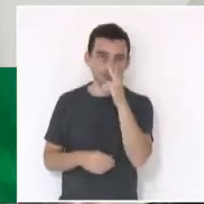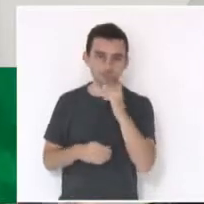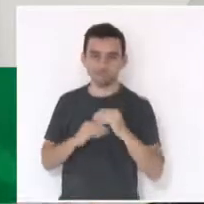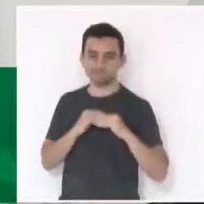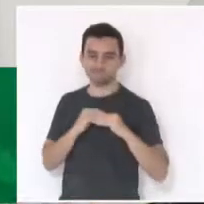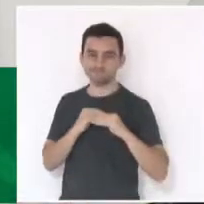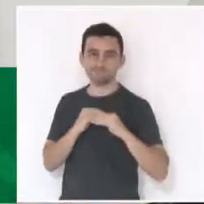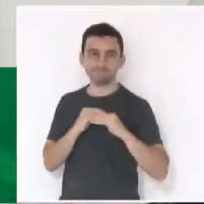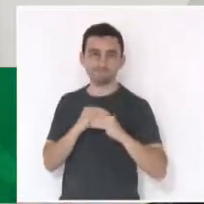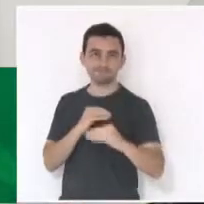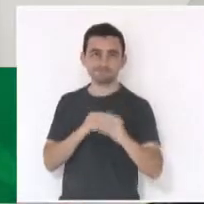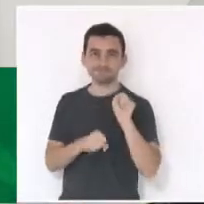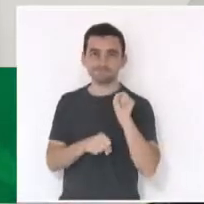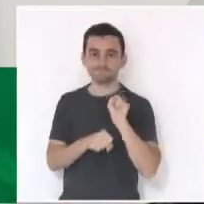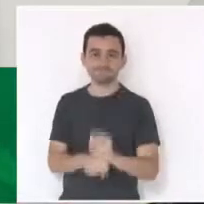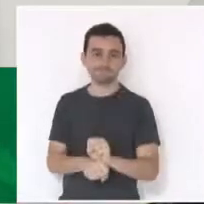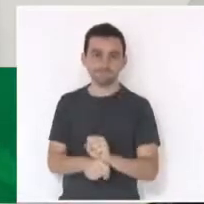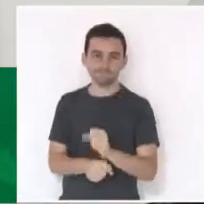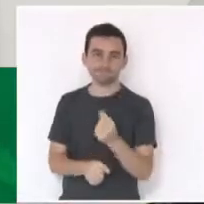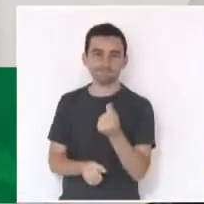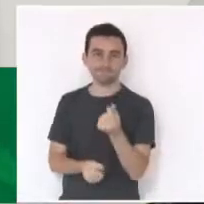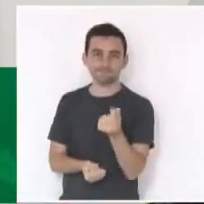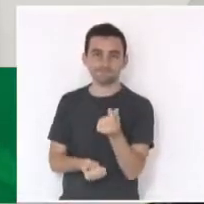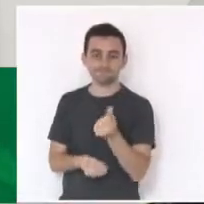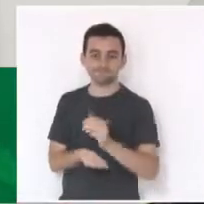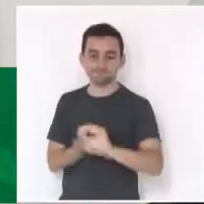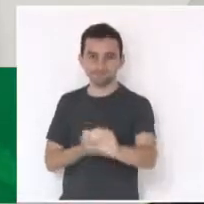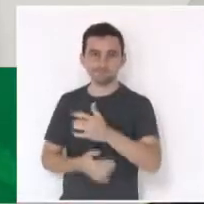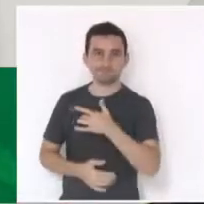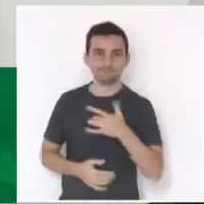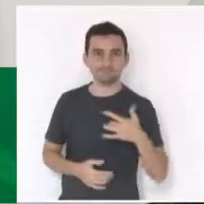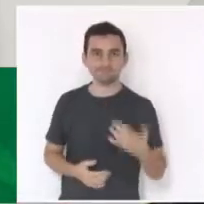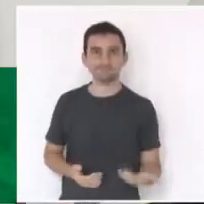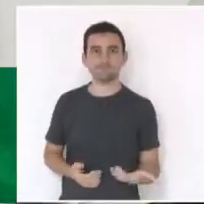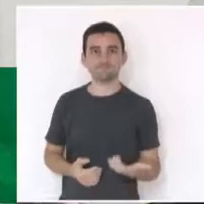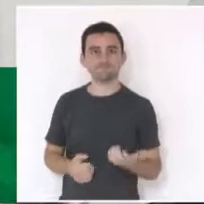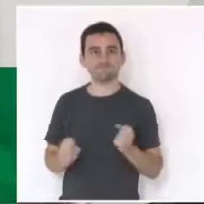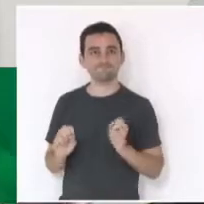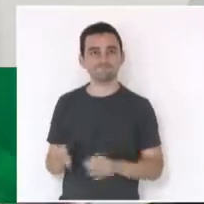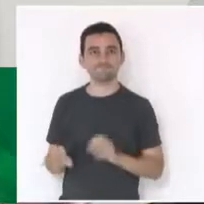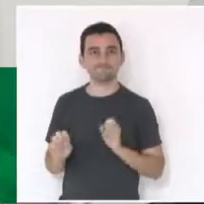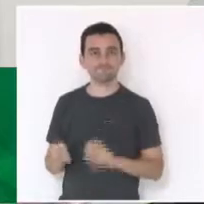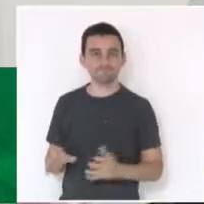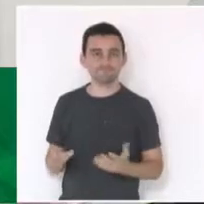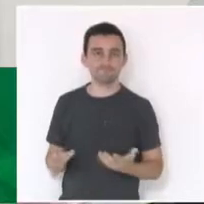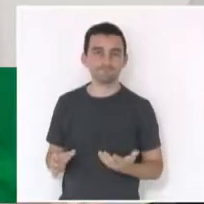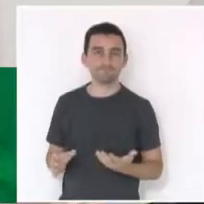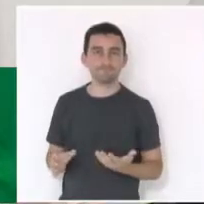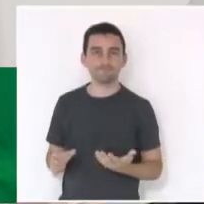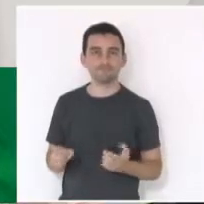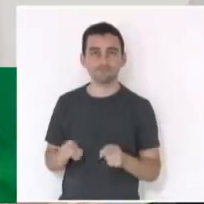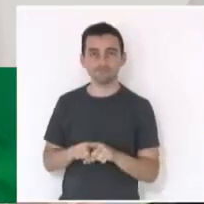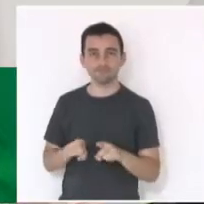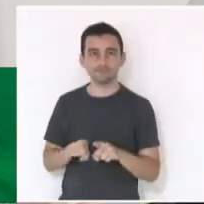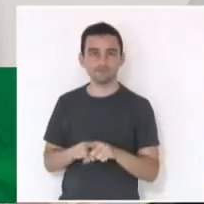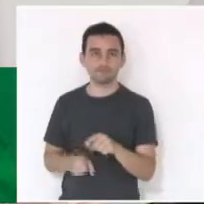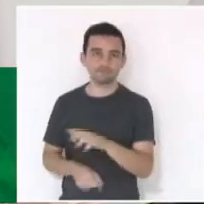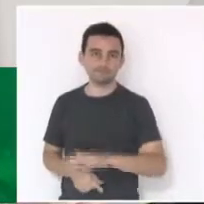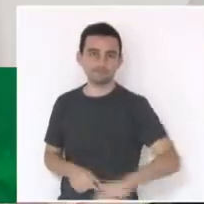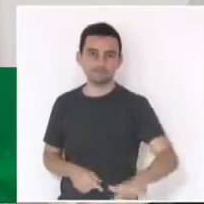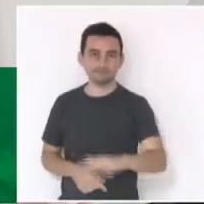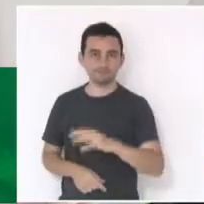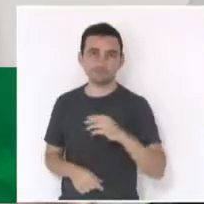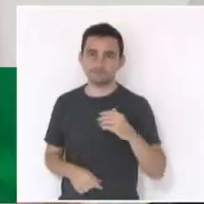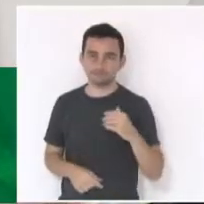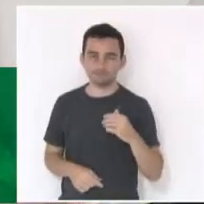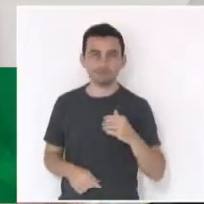os investimentos na área da saúde na área da Educação e na Ásia das